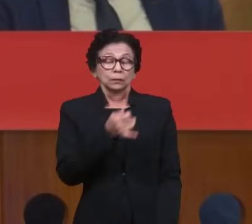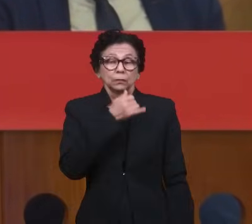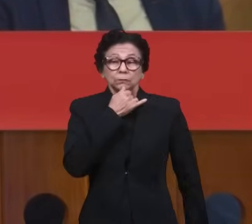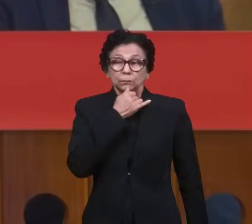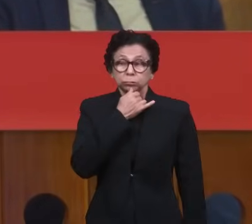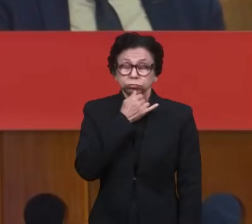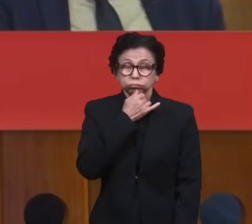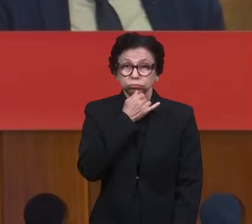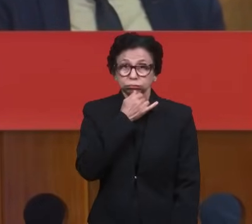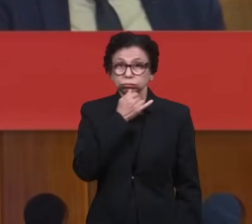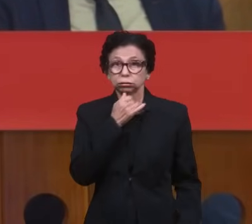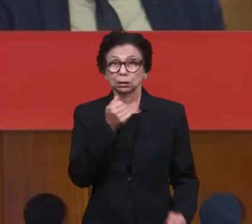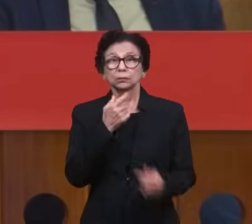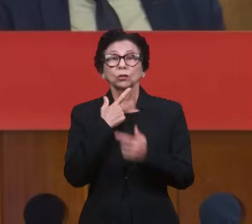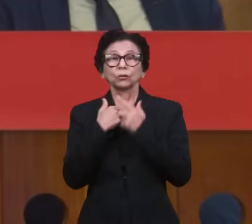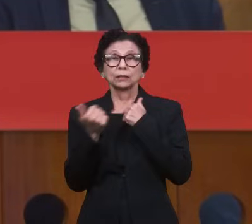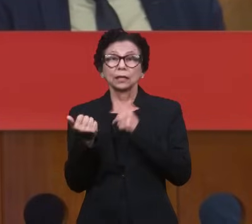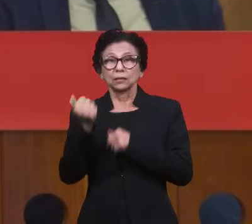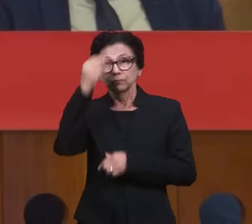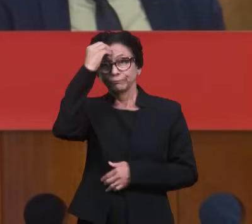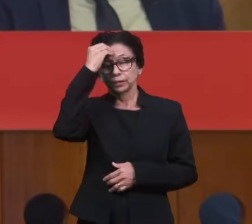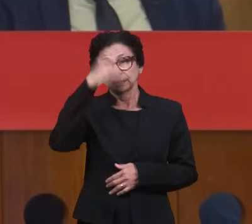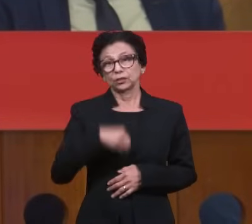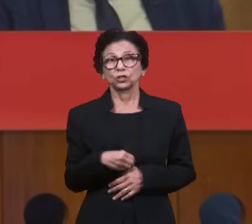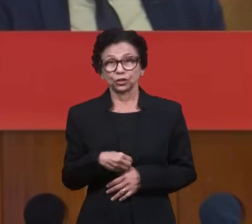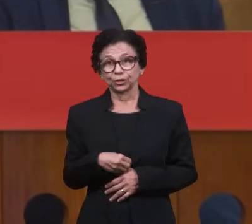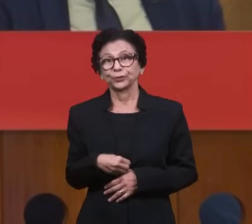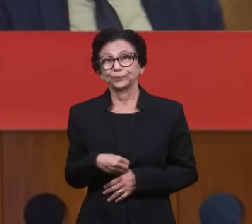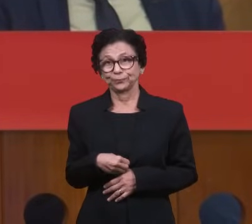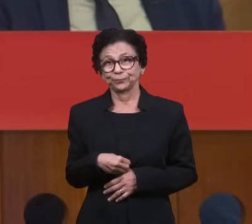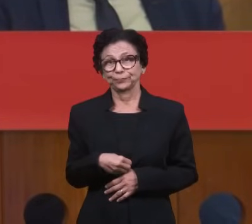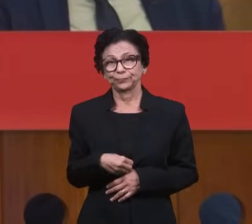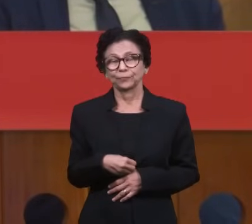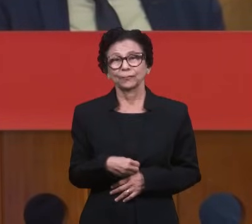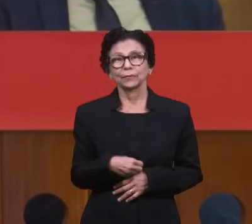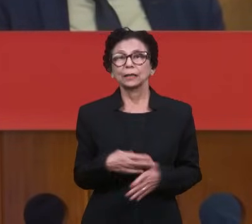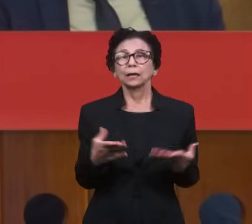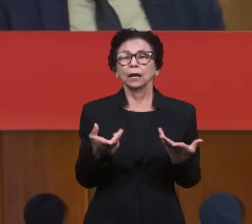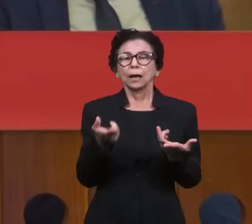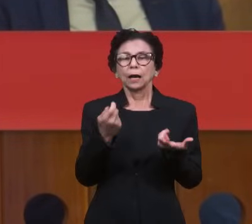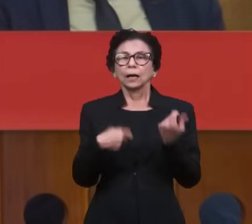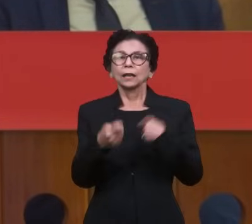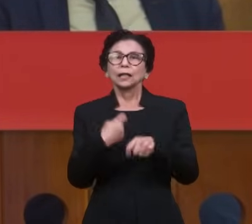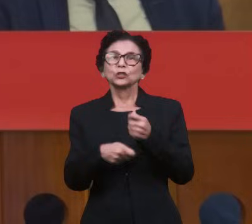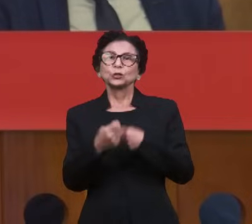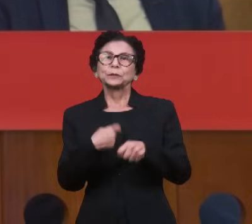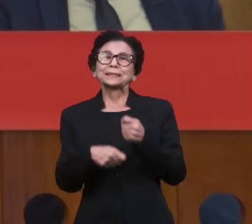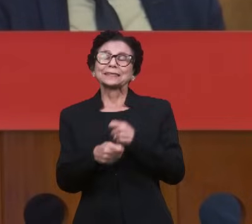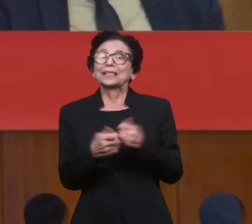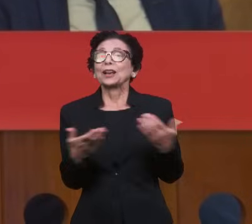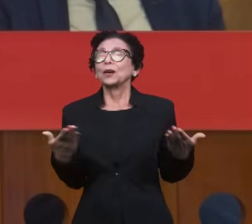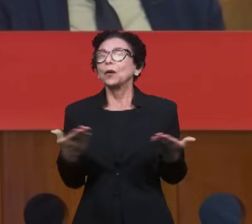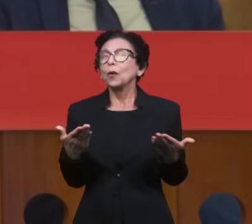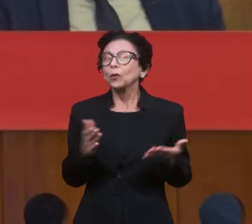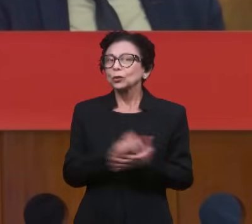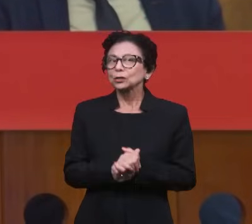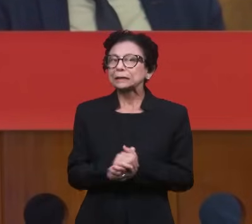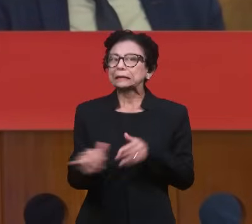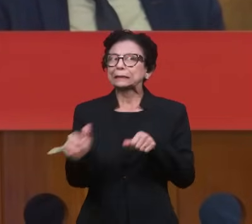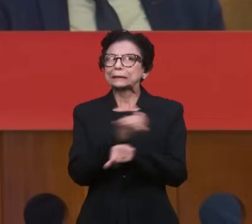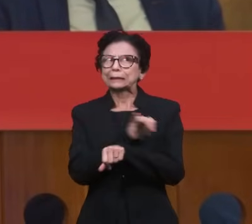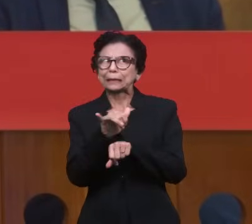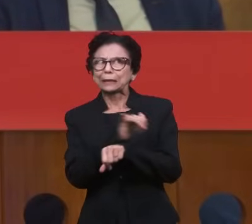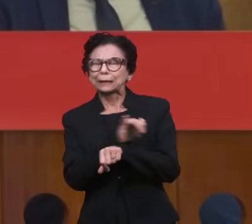outros não, né? E administrar hoje é dar salto mortal em corda,